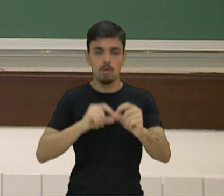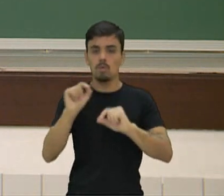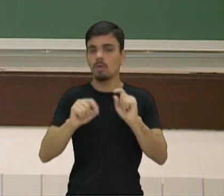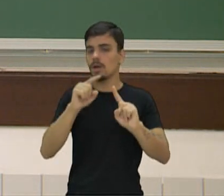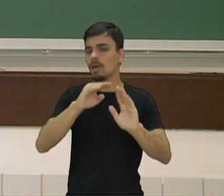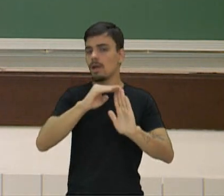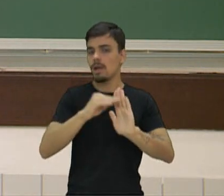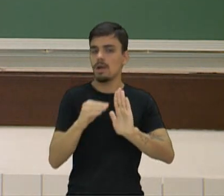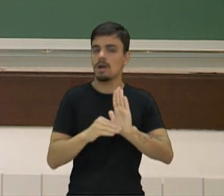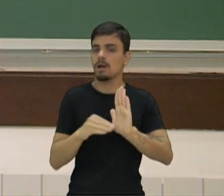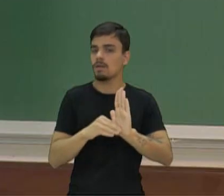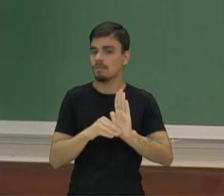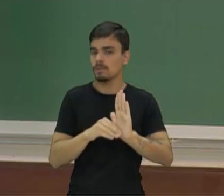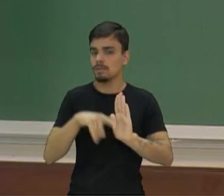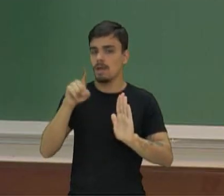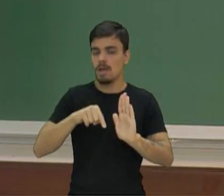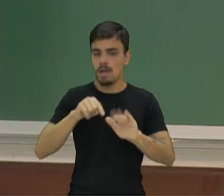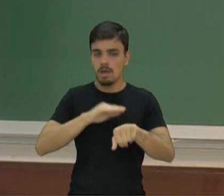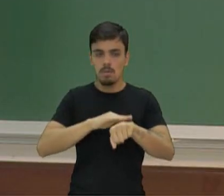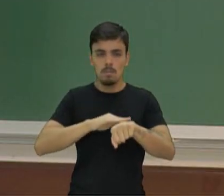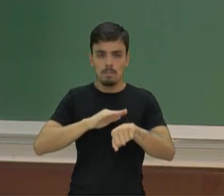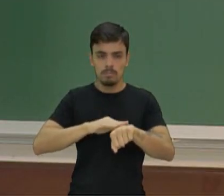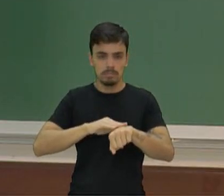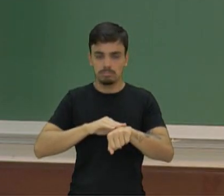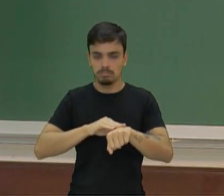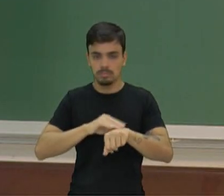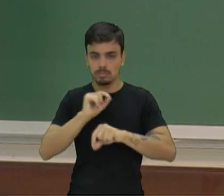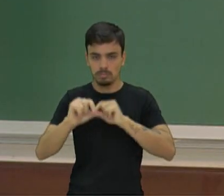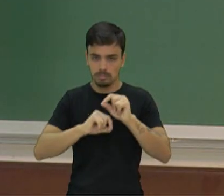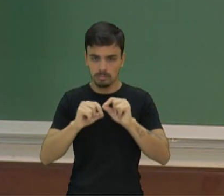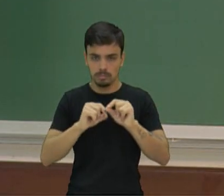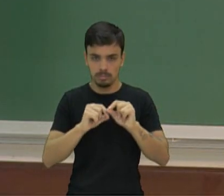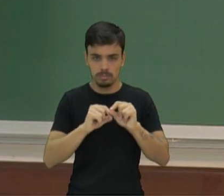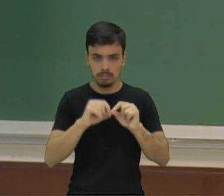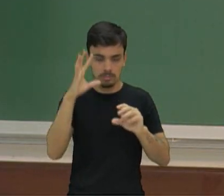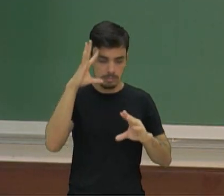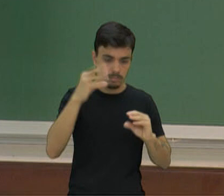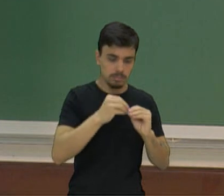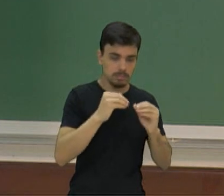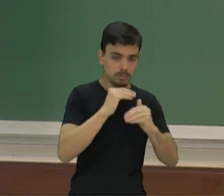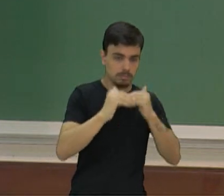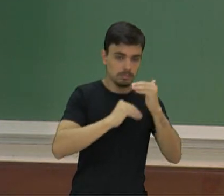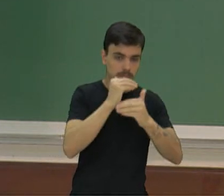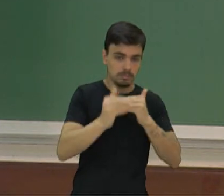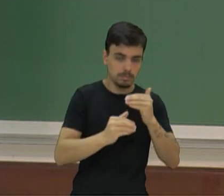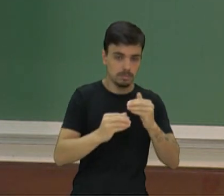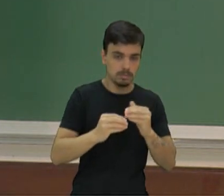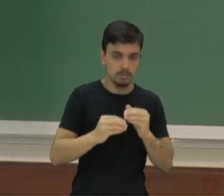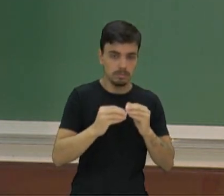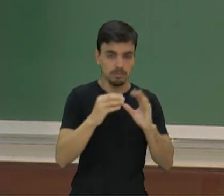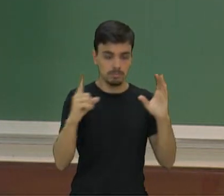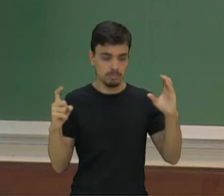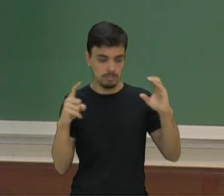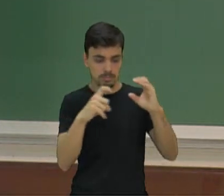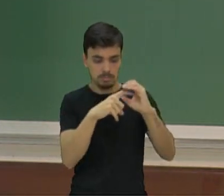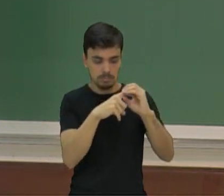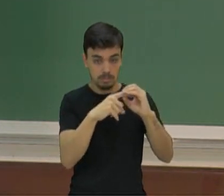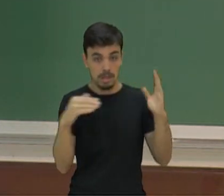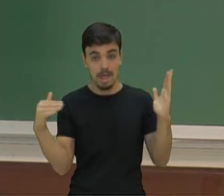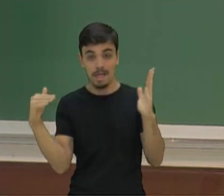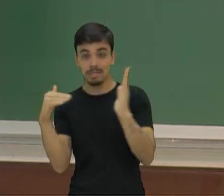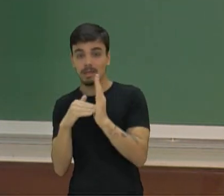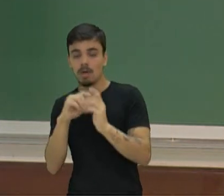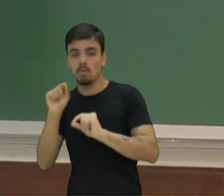gravidez em si? É o período, basicamente é o período que compreende do desenvolvimento do óvulo que foi fecundado até o nascimento do